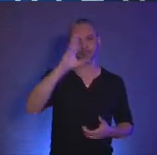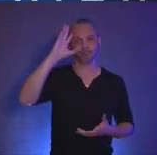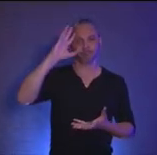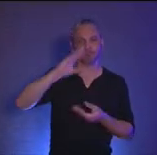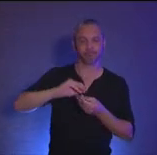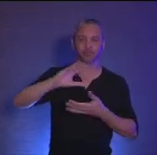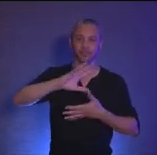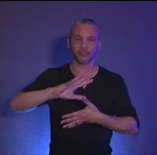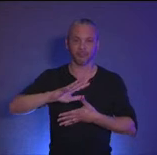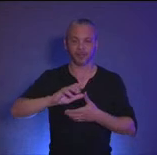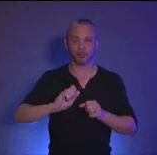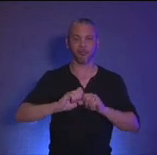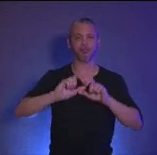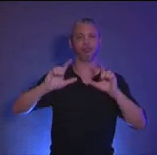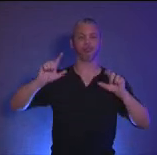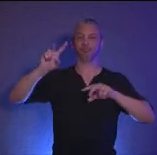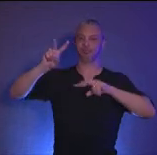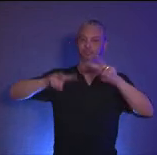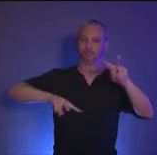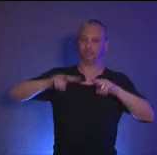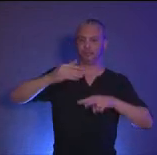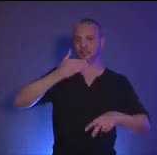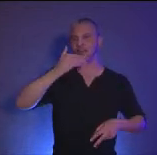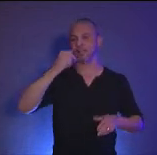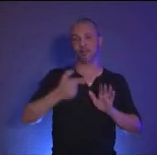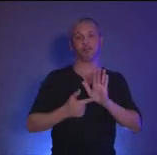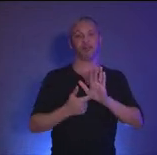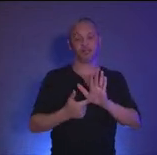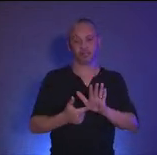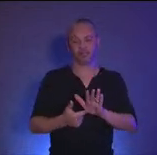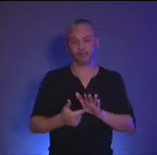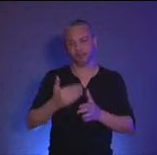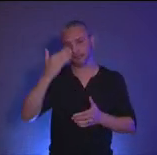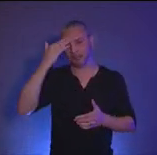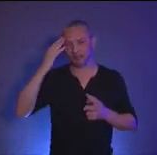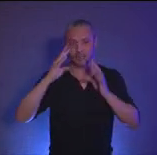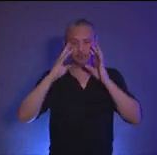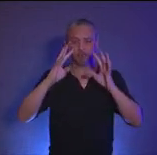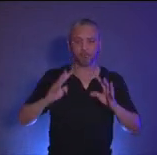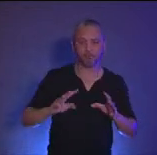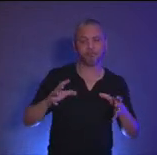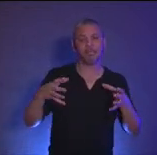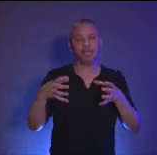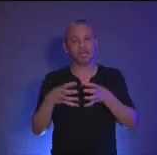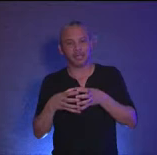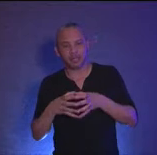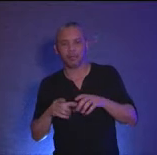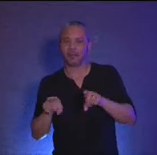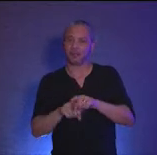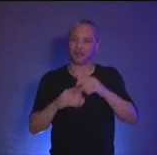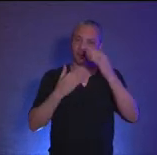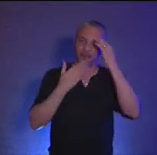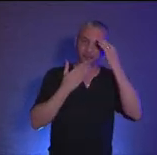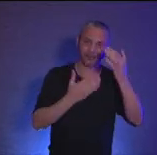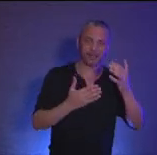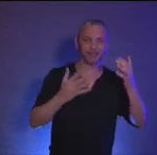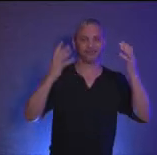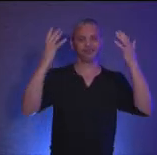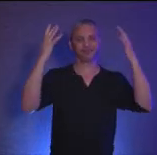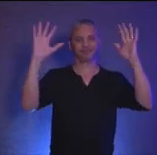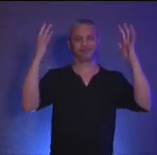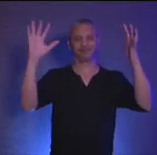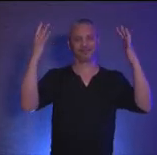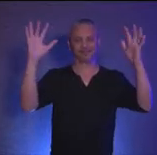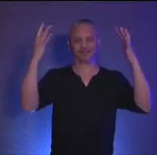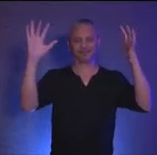mapa eu convido vocês todos a acessar, acho que vai ser bem melhor do que a apresentação. E agradeço à minha equipe que não pôde estar aqui, mas é isso.